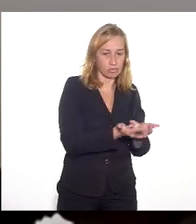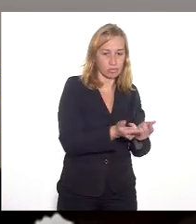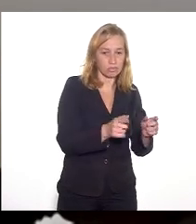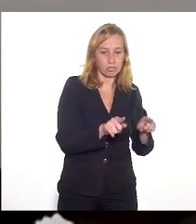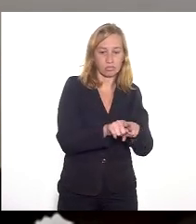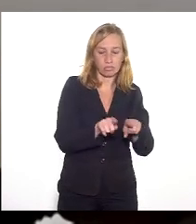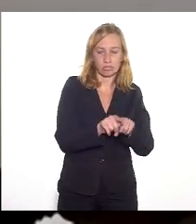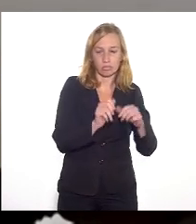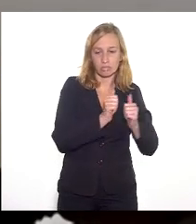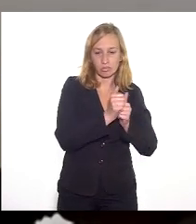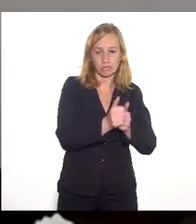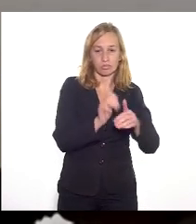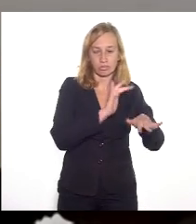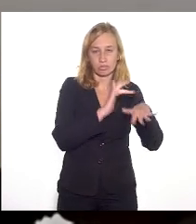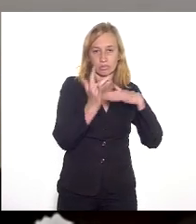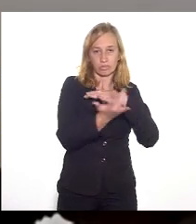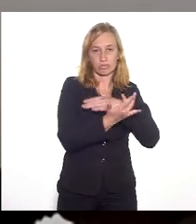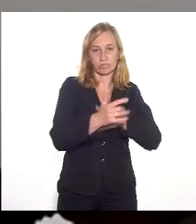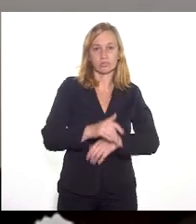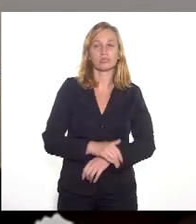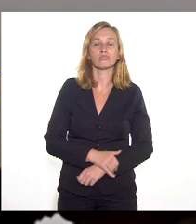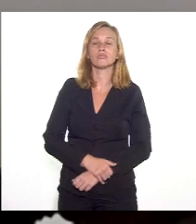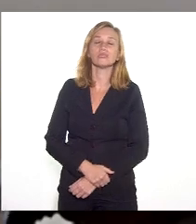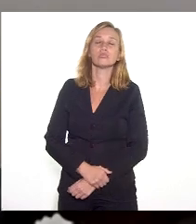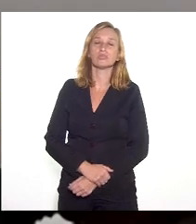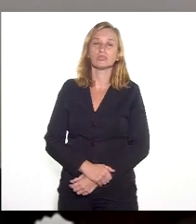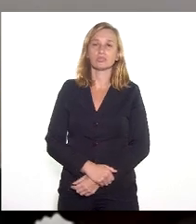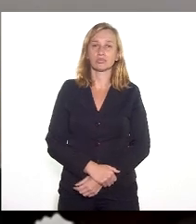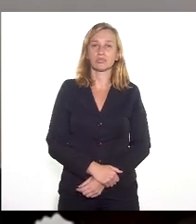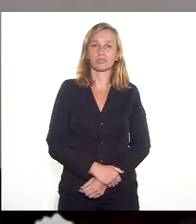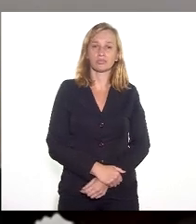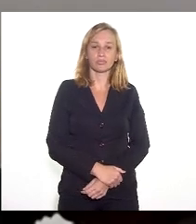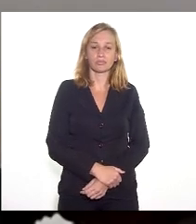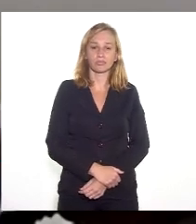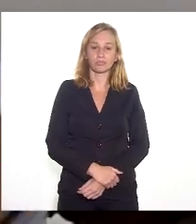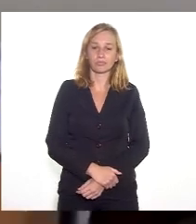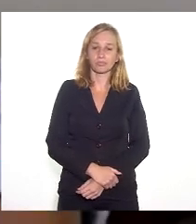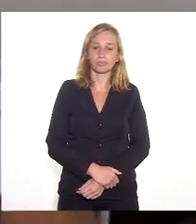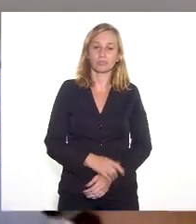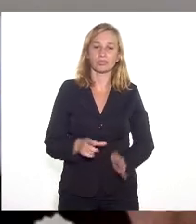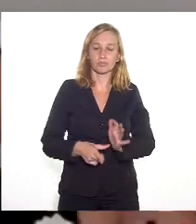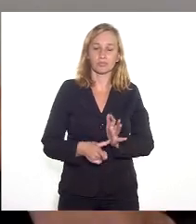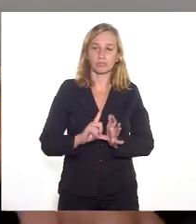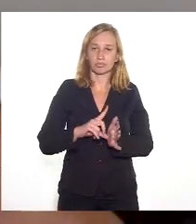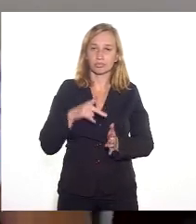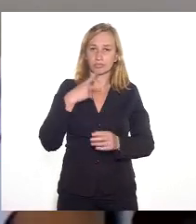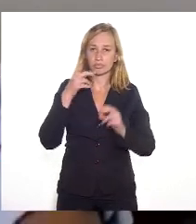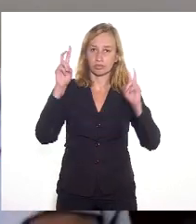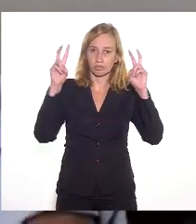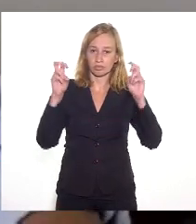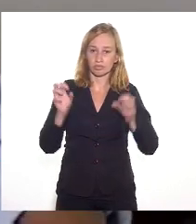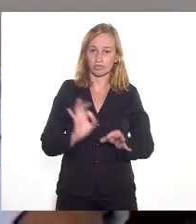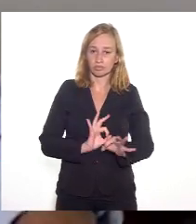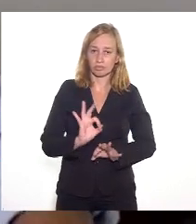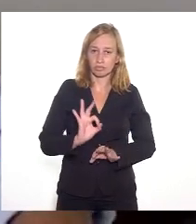nos seguem pelas redes sociais. Antes de desenvolver o tema que